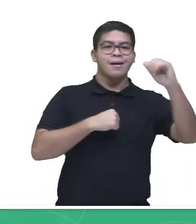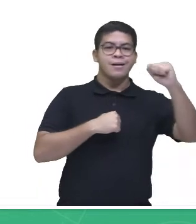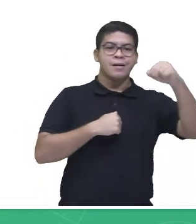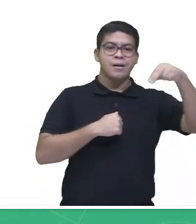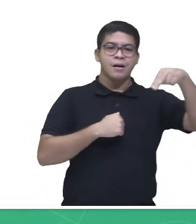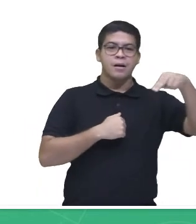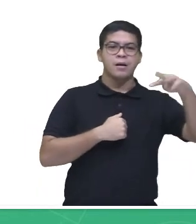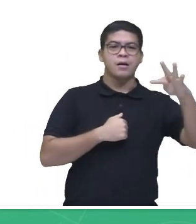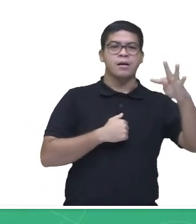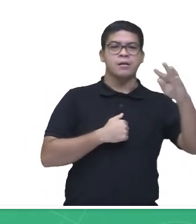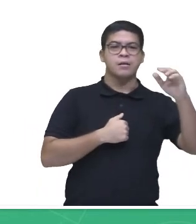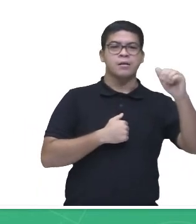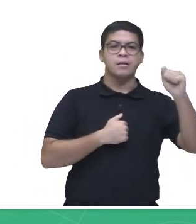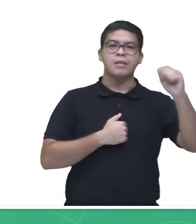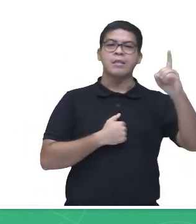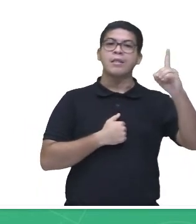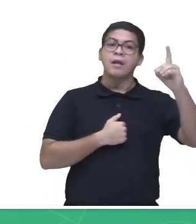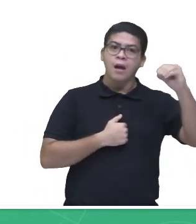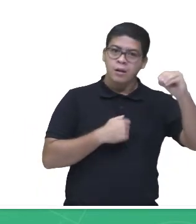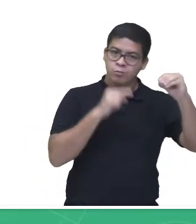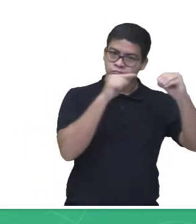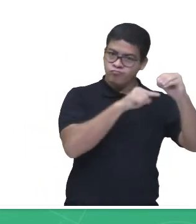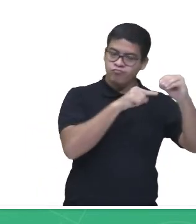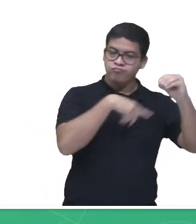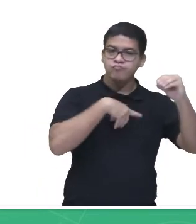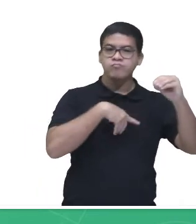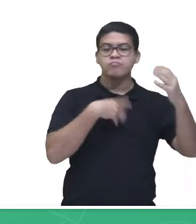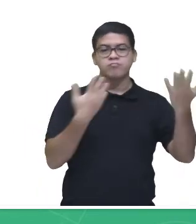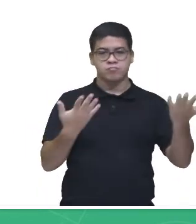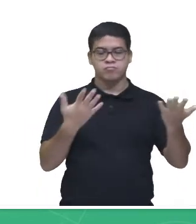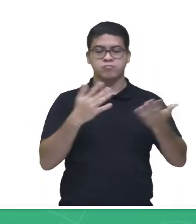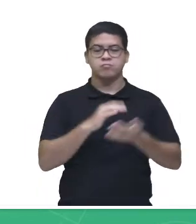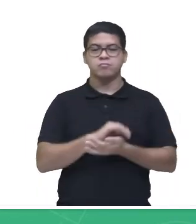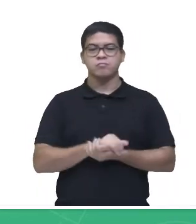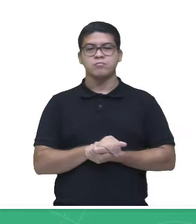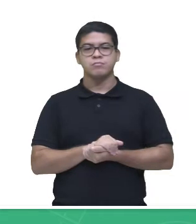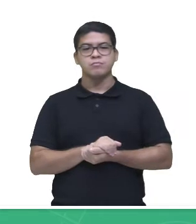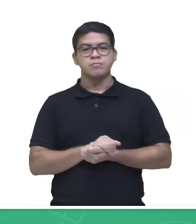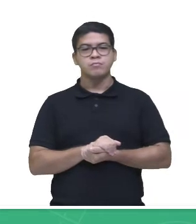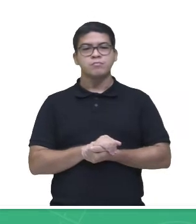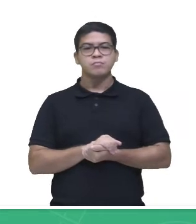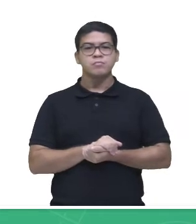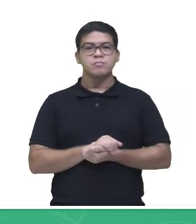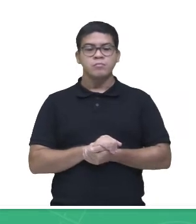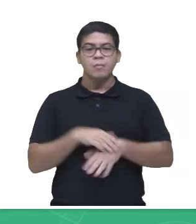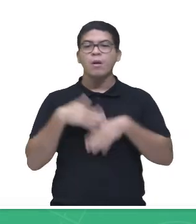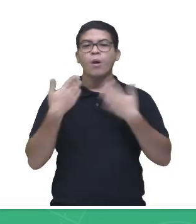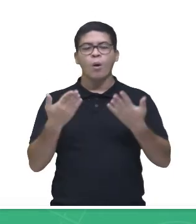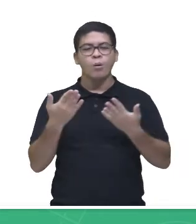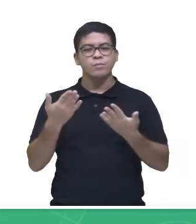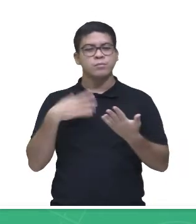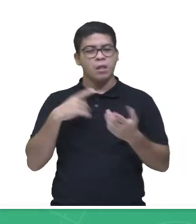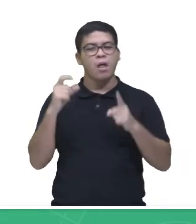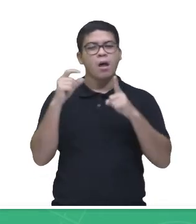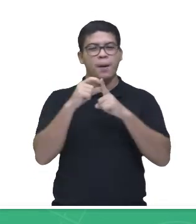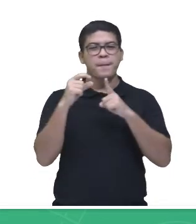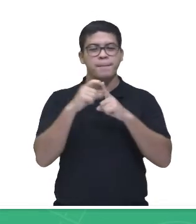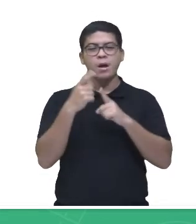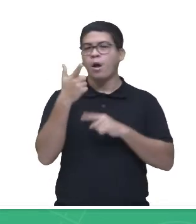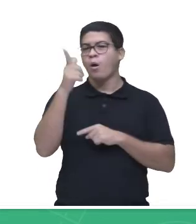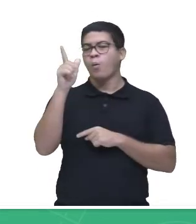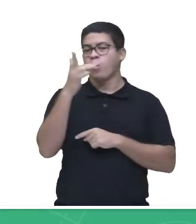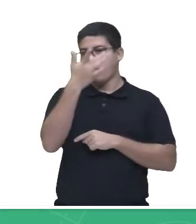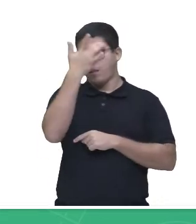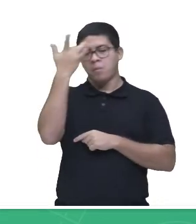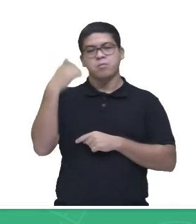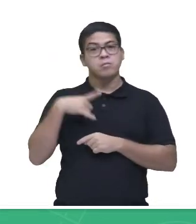caso. Agora, os verbos irregulares no português, claro, o particípio deles será irregular.